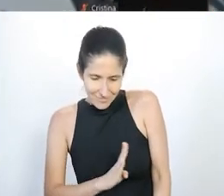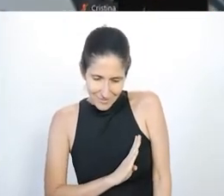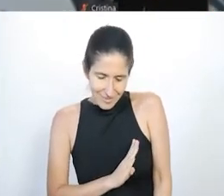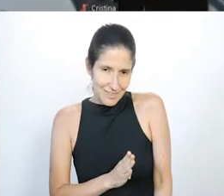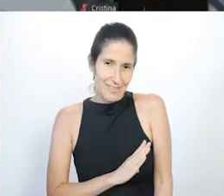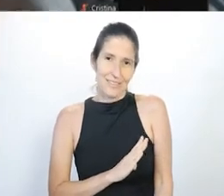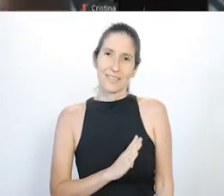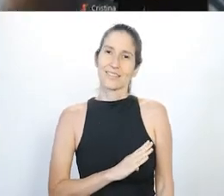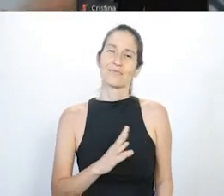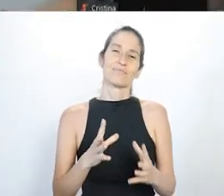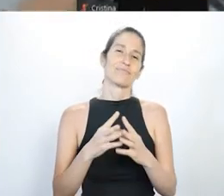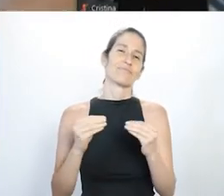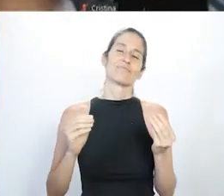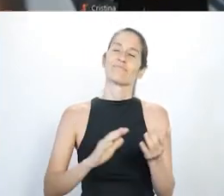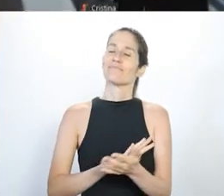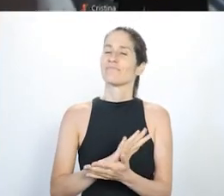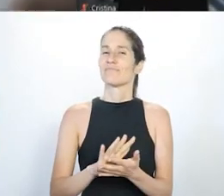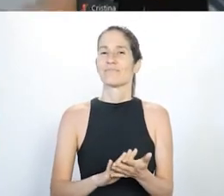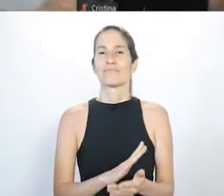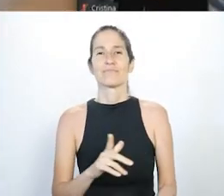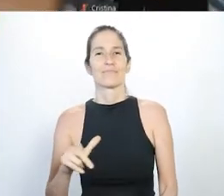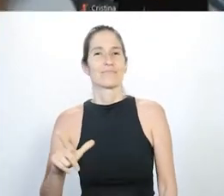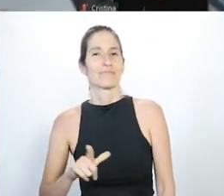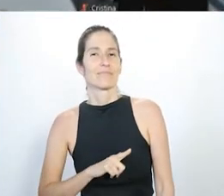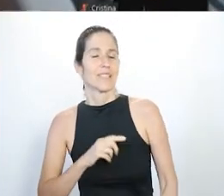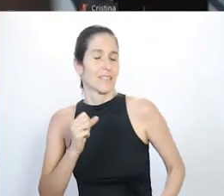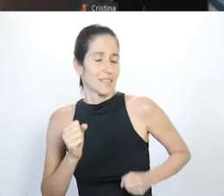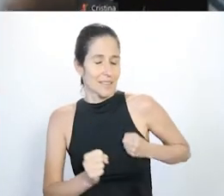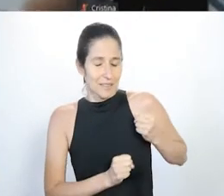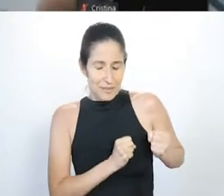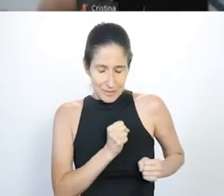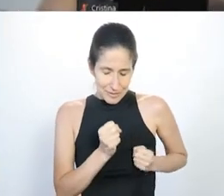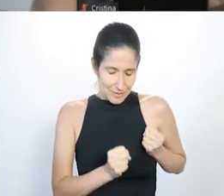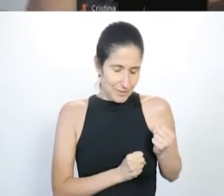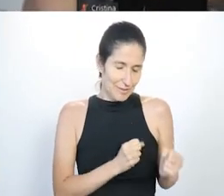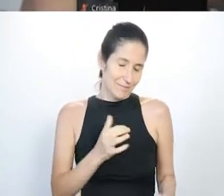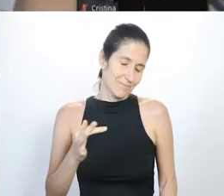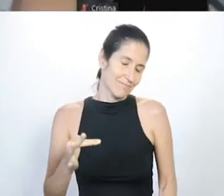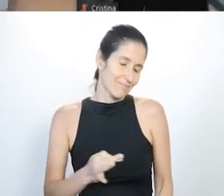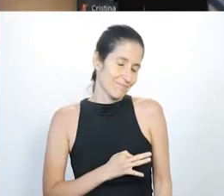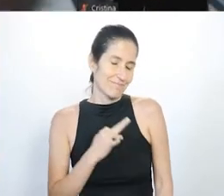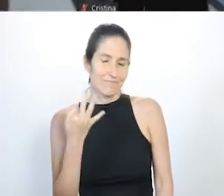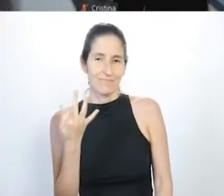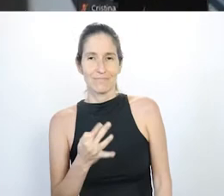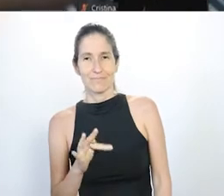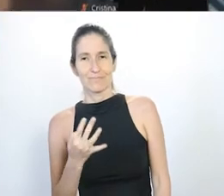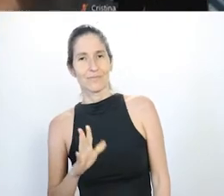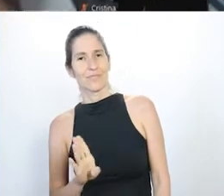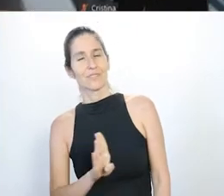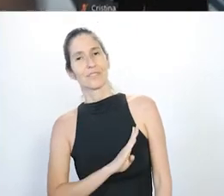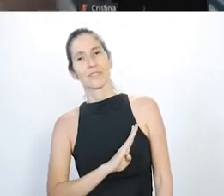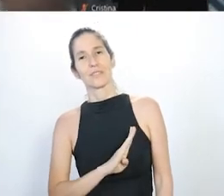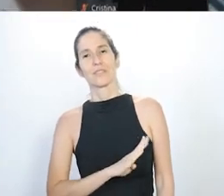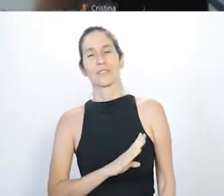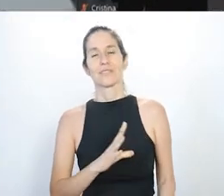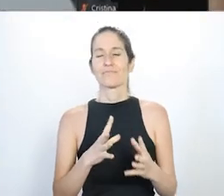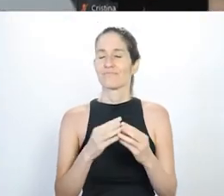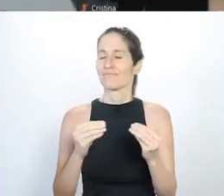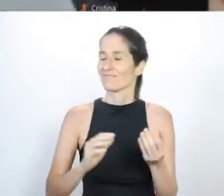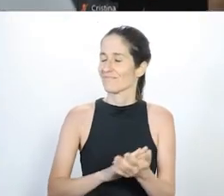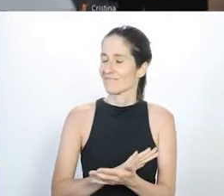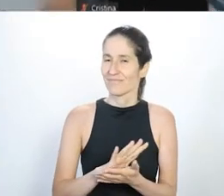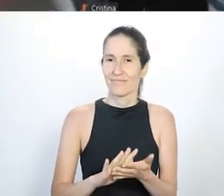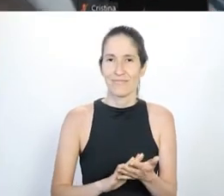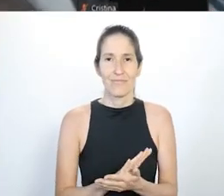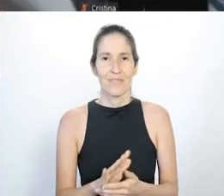uma paixão doendo o coração que não tem jeito a dar. A medicina não formou